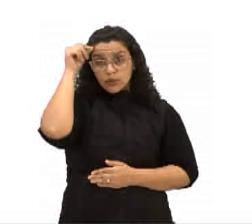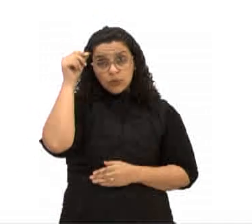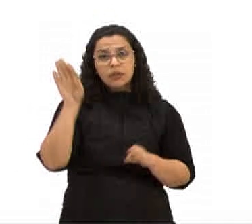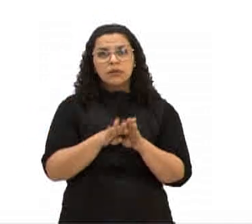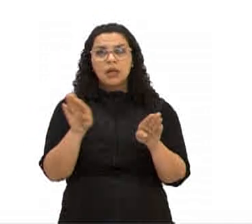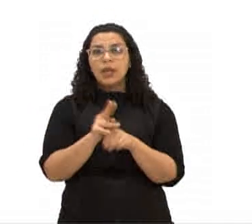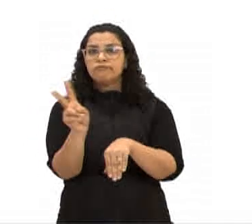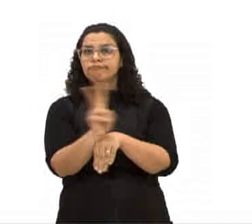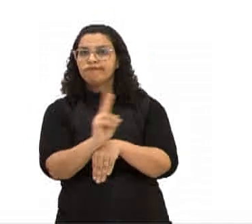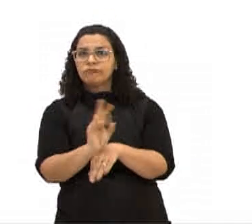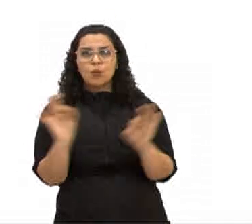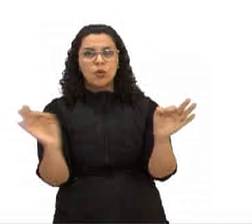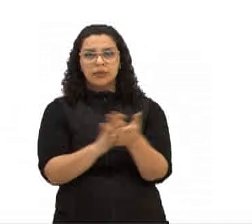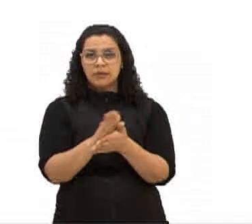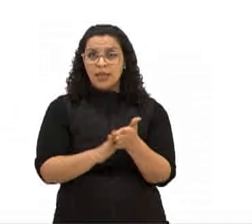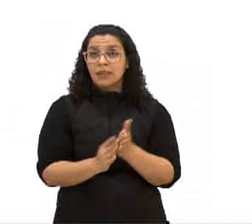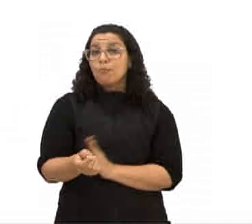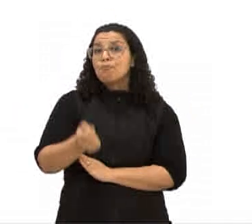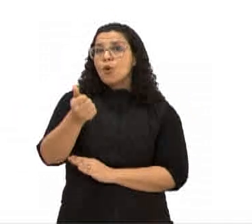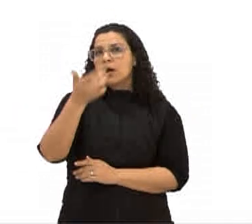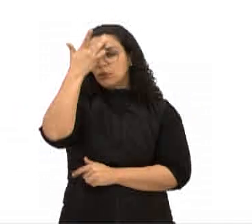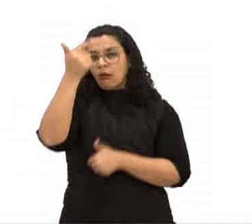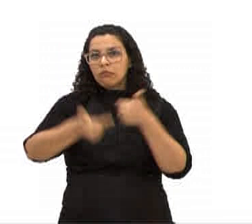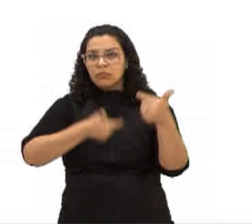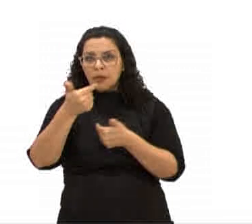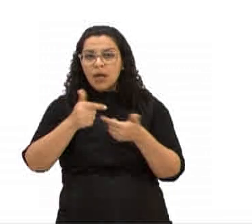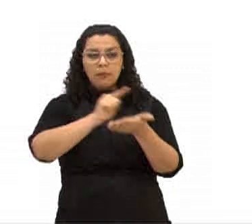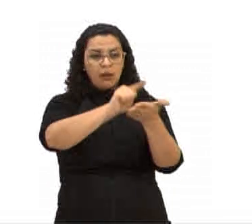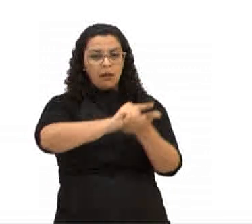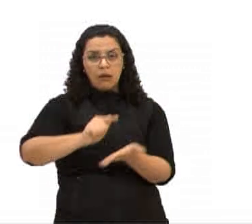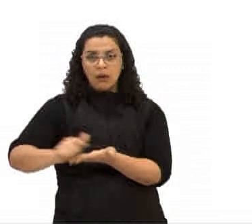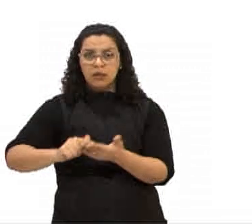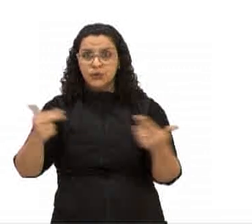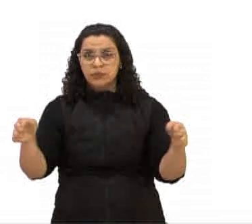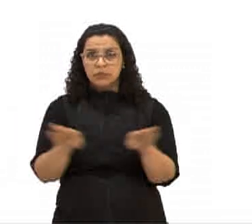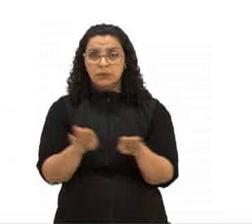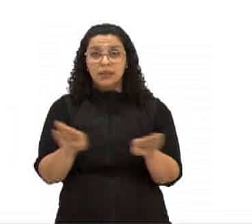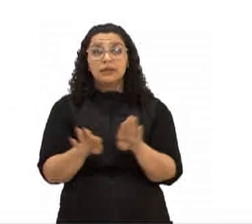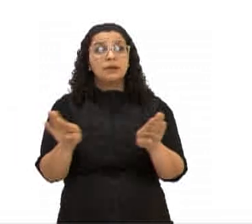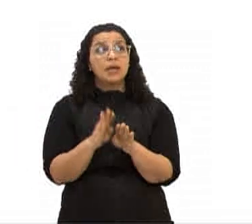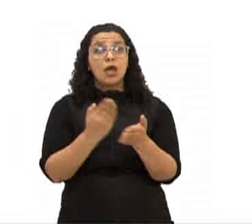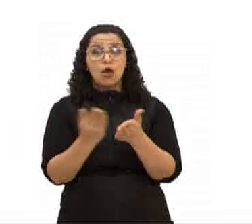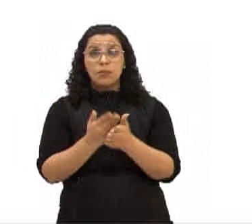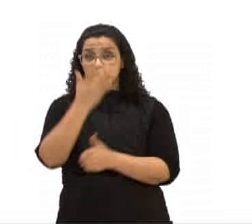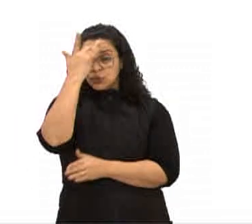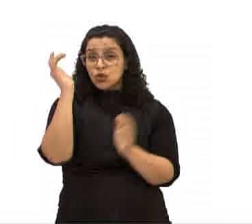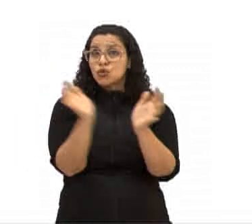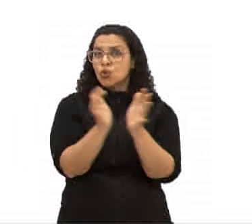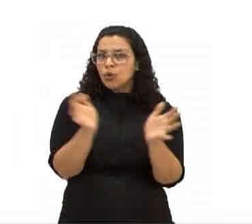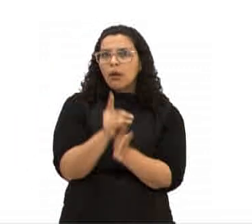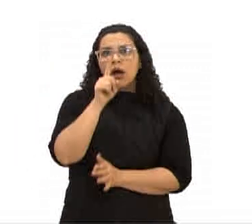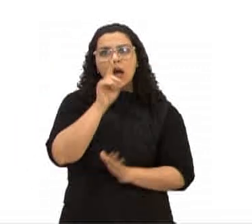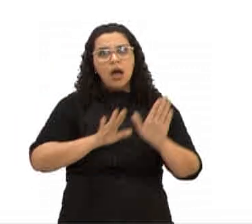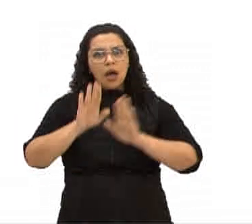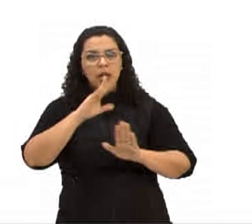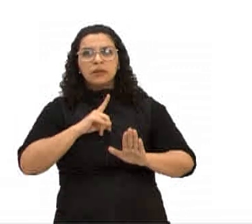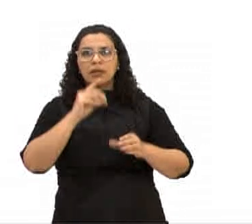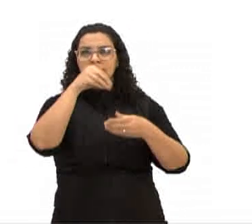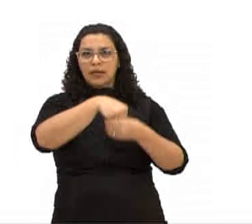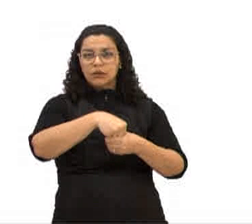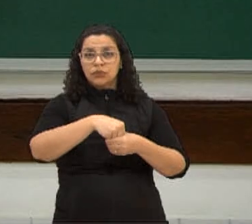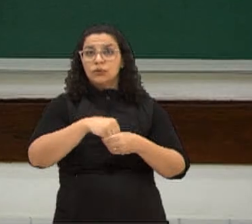temos inspetores e são poucos os funcionários da limpeza, fora os que pertencem a grupo de risco.